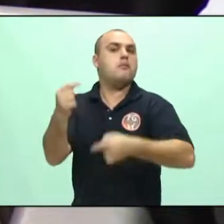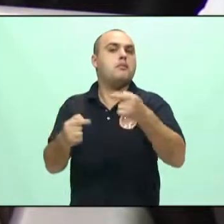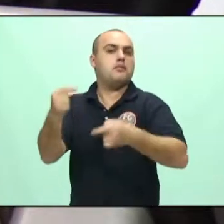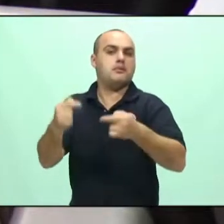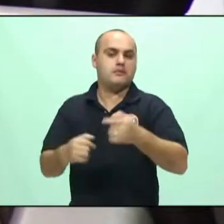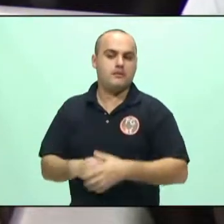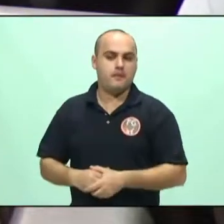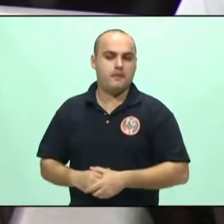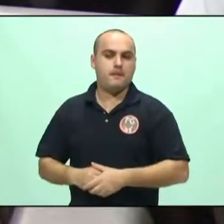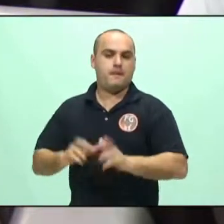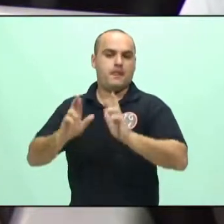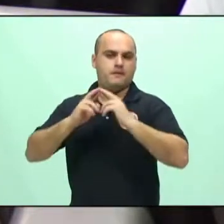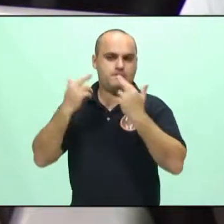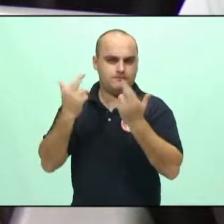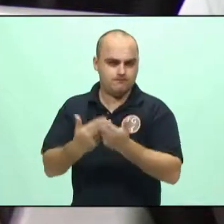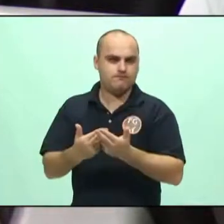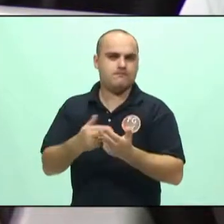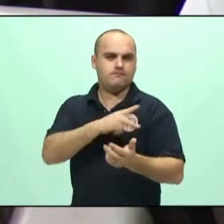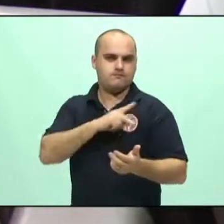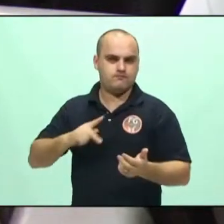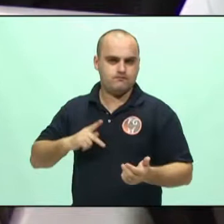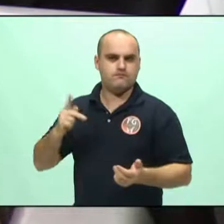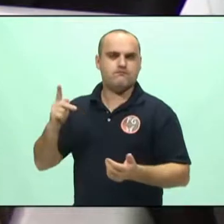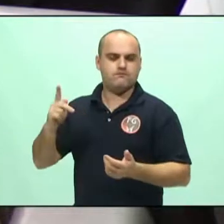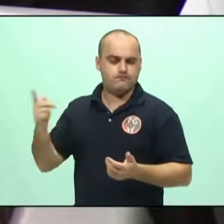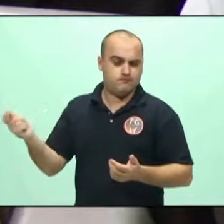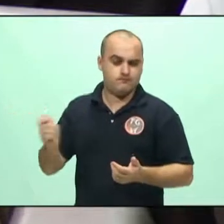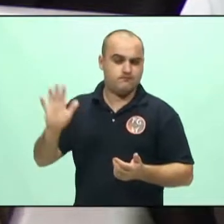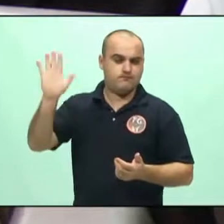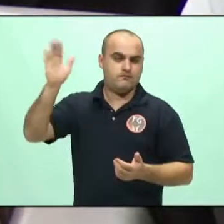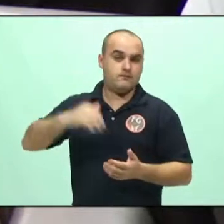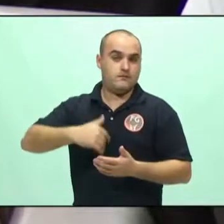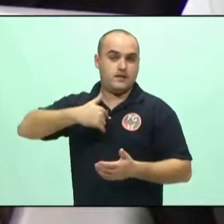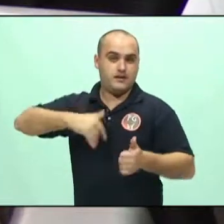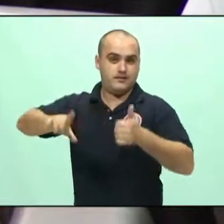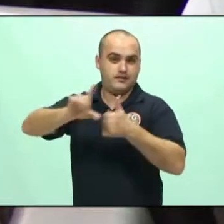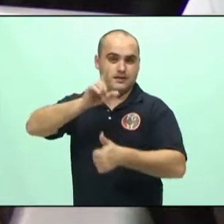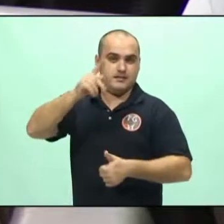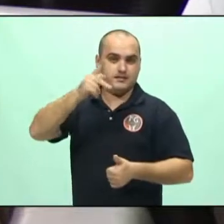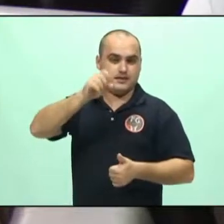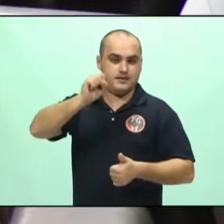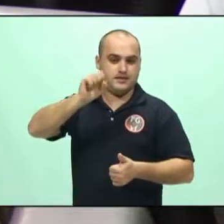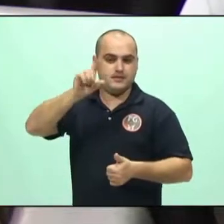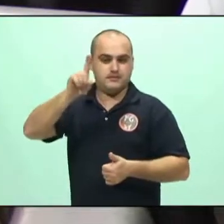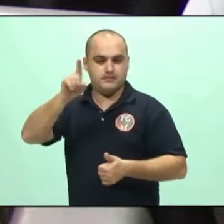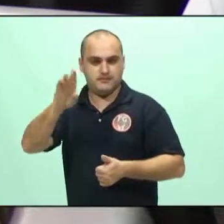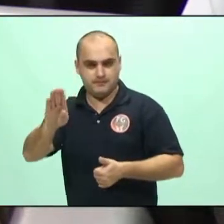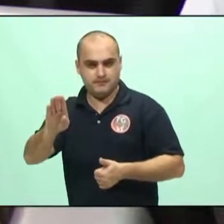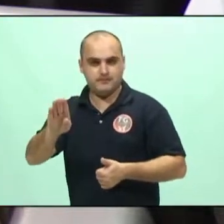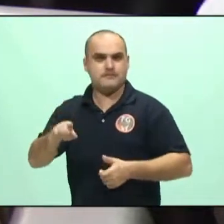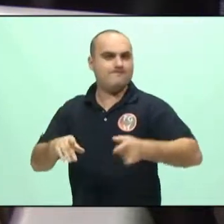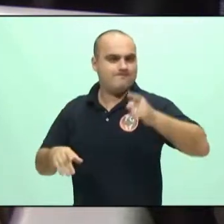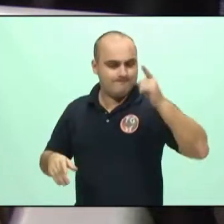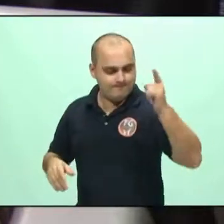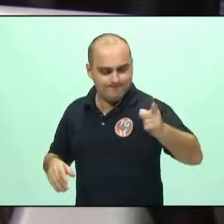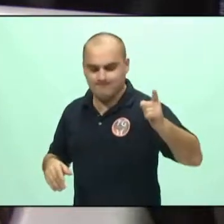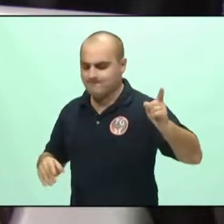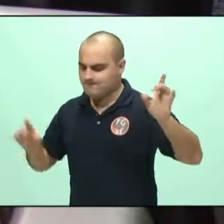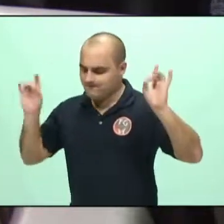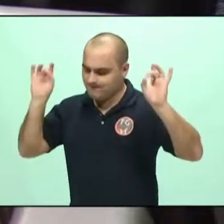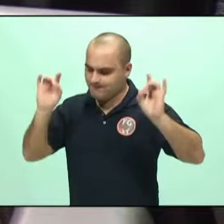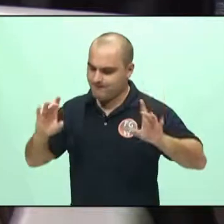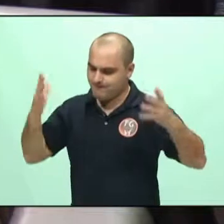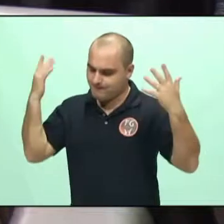é cara eu como líder da bancada do PSDB eu quero dizer você é um destaque Parabéns pelo seu requerimento e